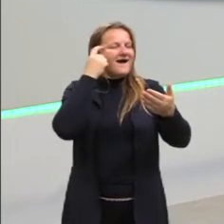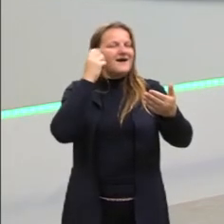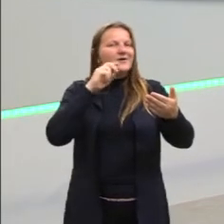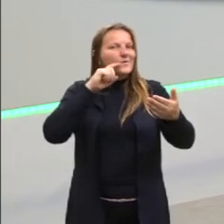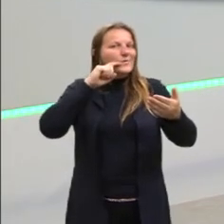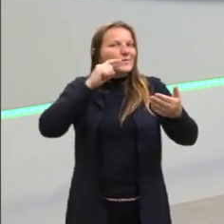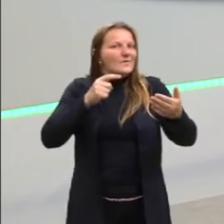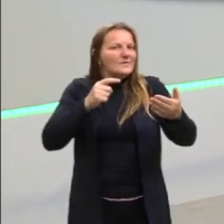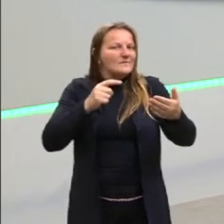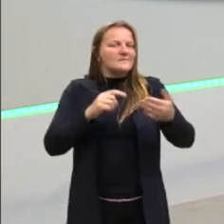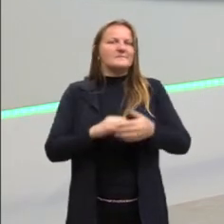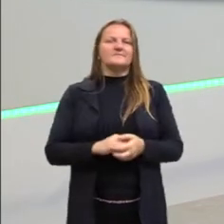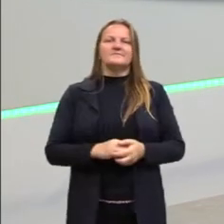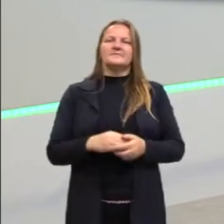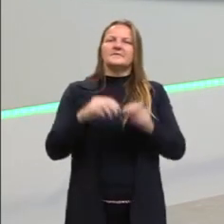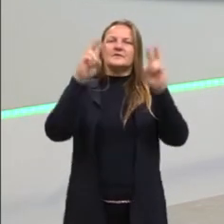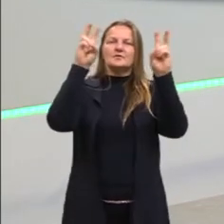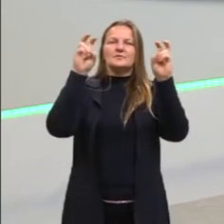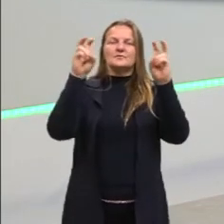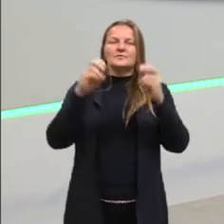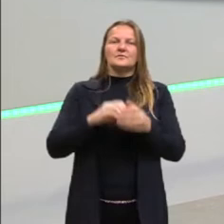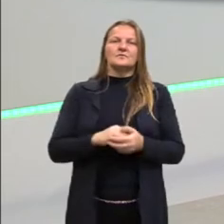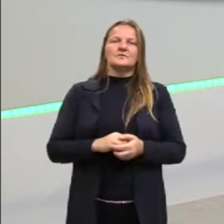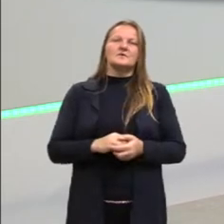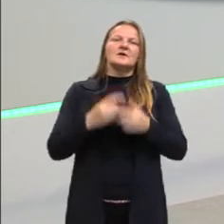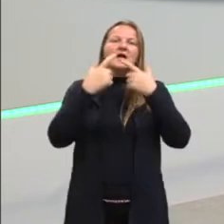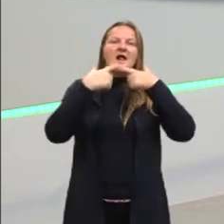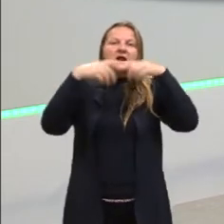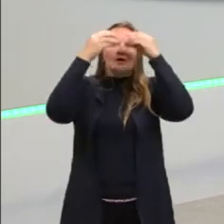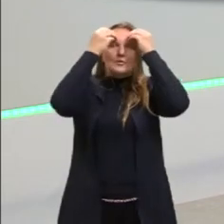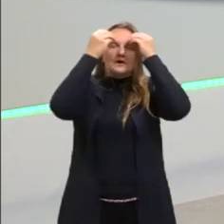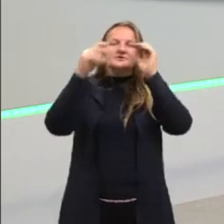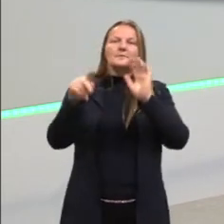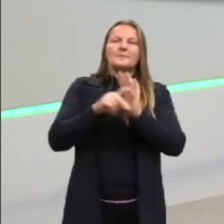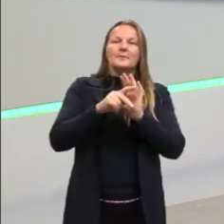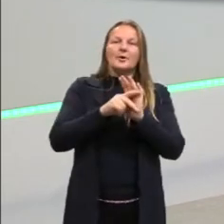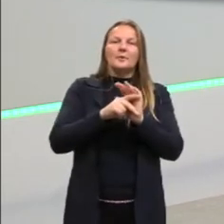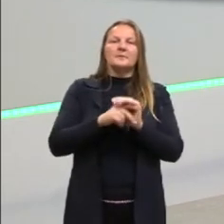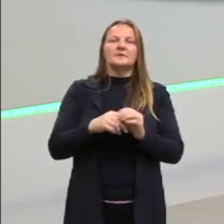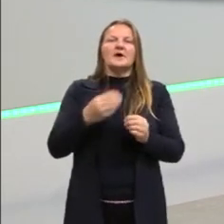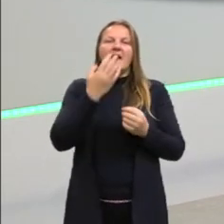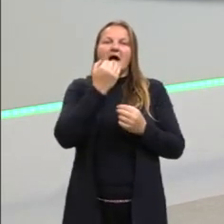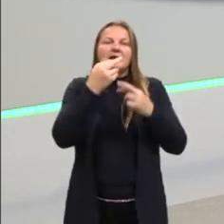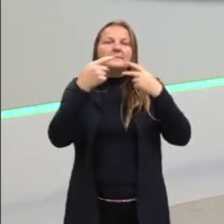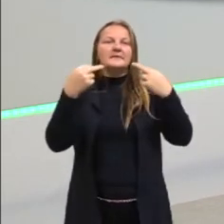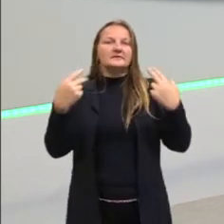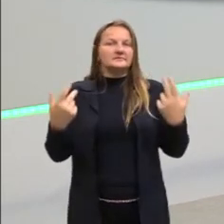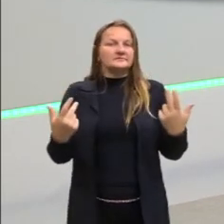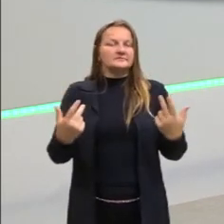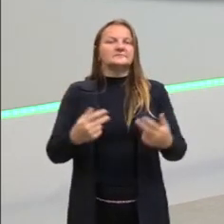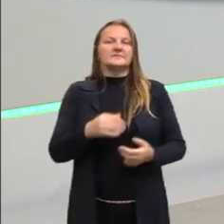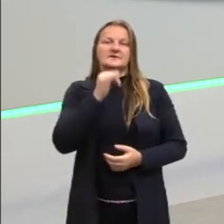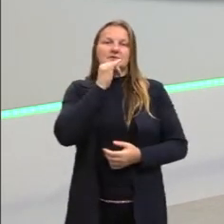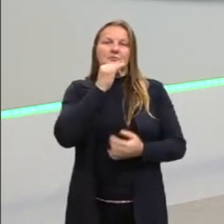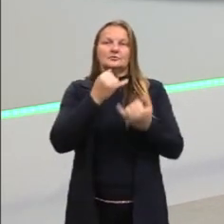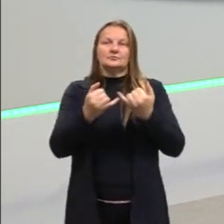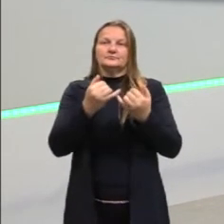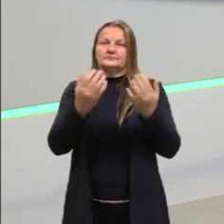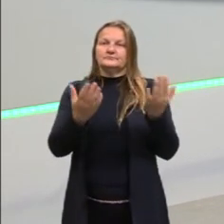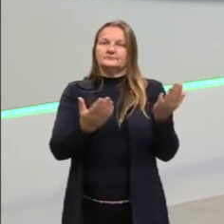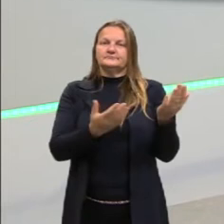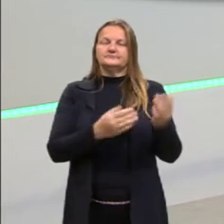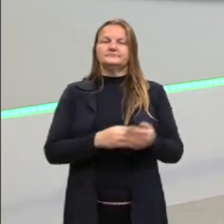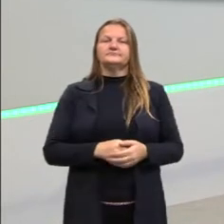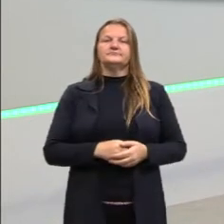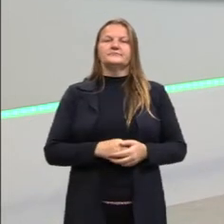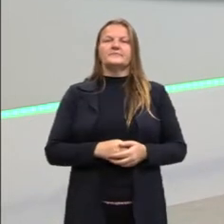a gente está falando sobre uma linguagem voltada para a argumentação, tá? Então, também dá